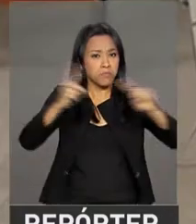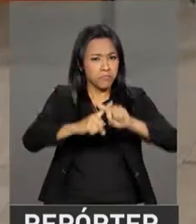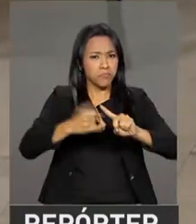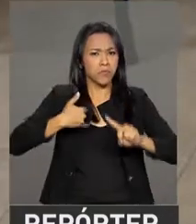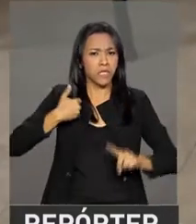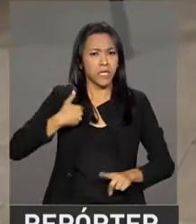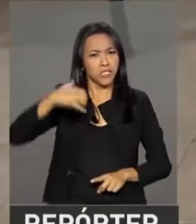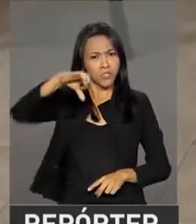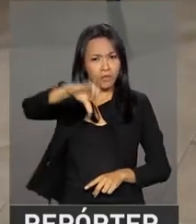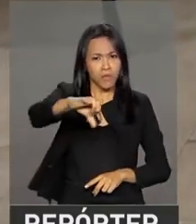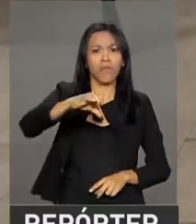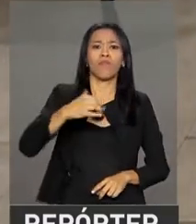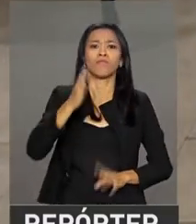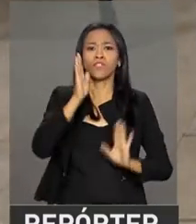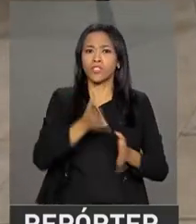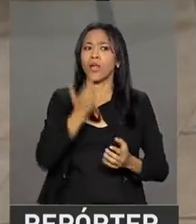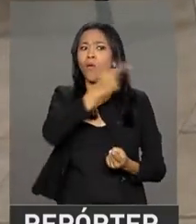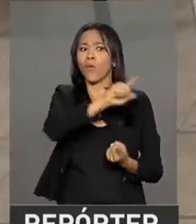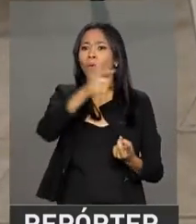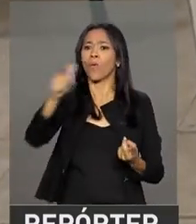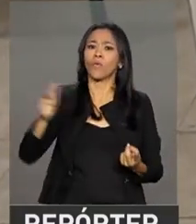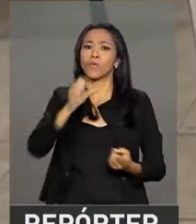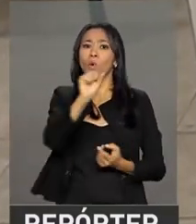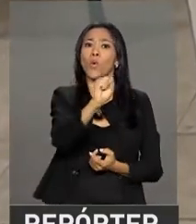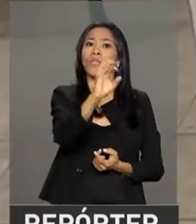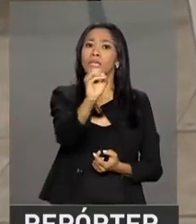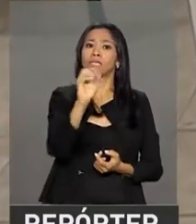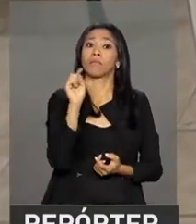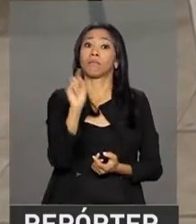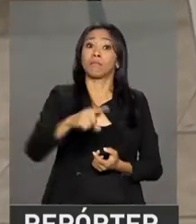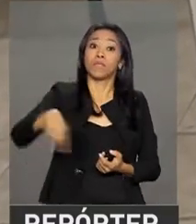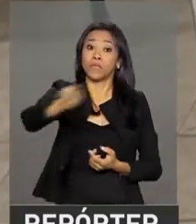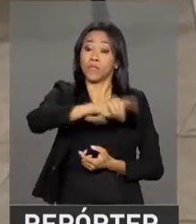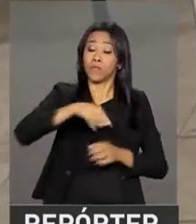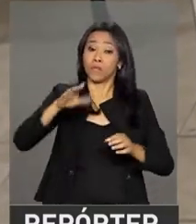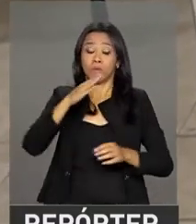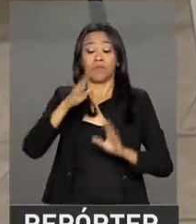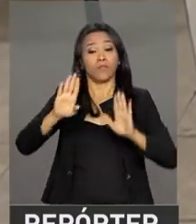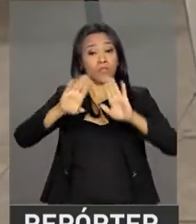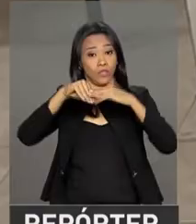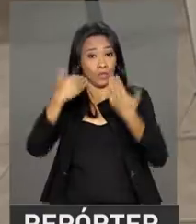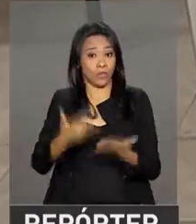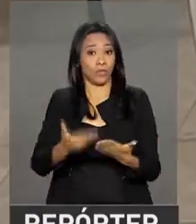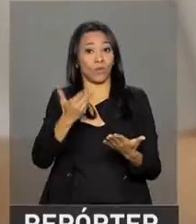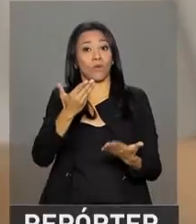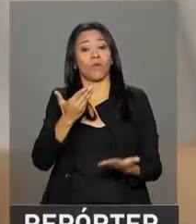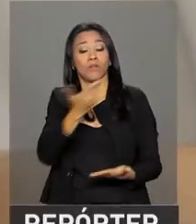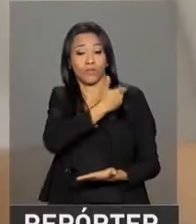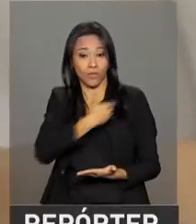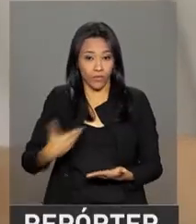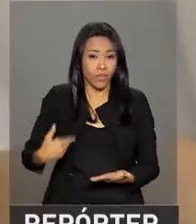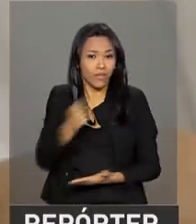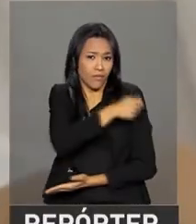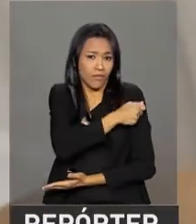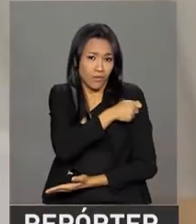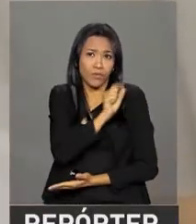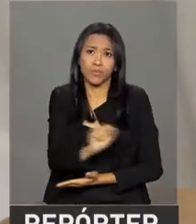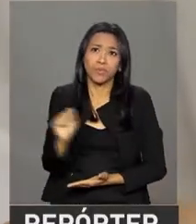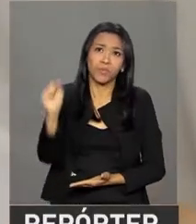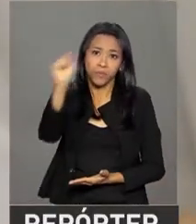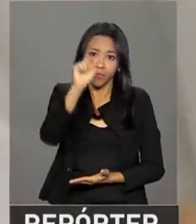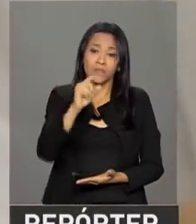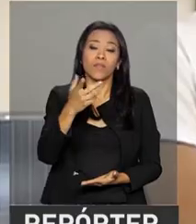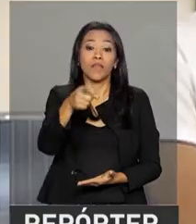os 9 anos, concorreu com outros 80 mil estudantes de escolas públicas e particulares de todo o país. E a vitória deu a ela